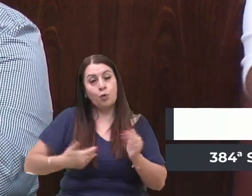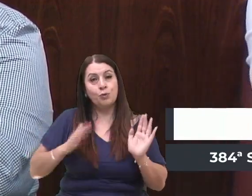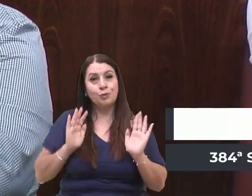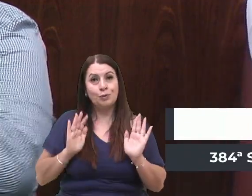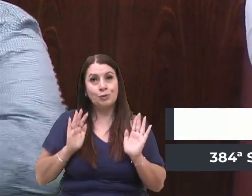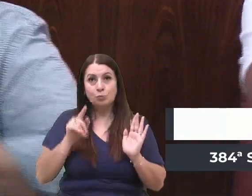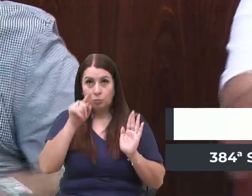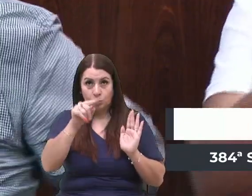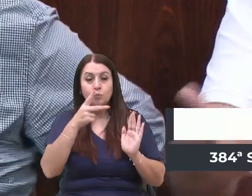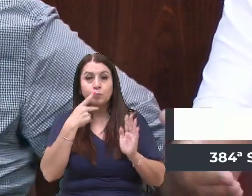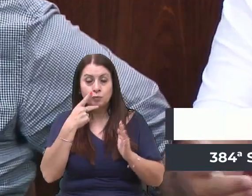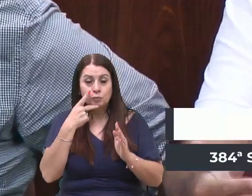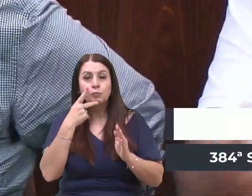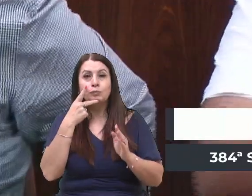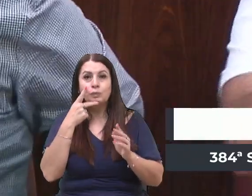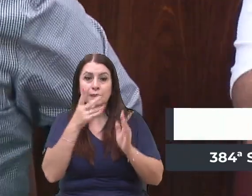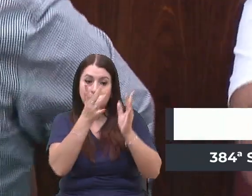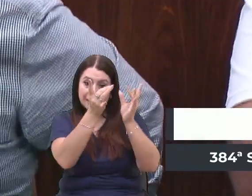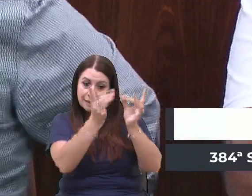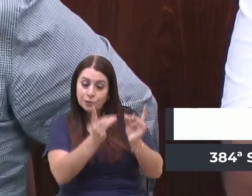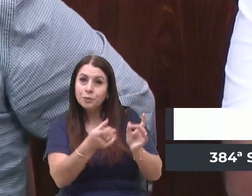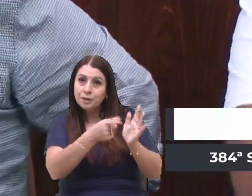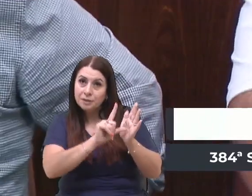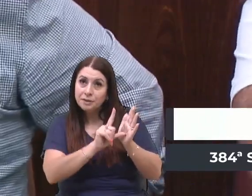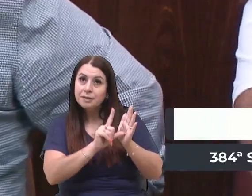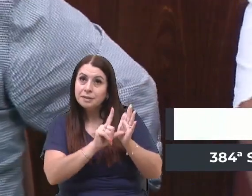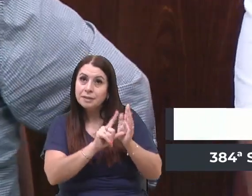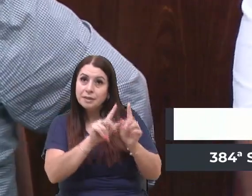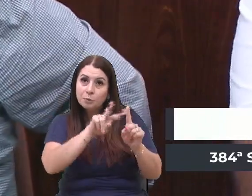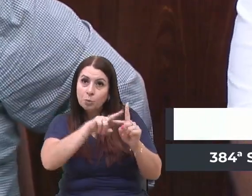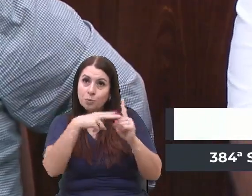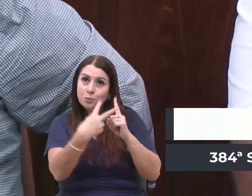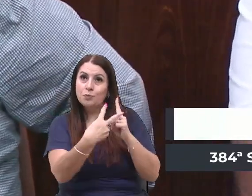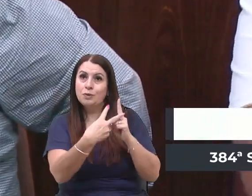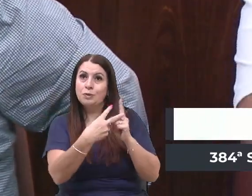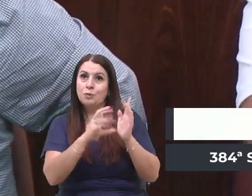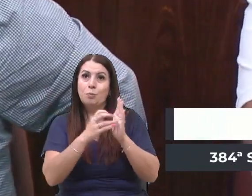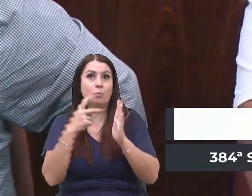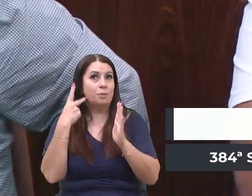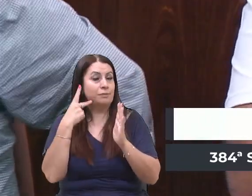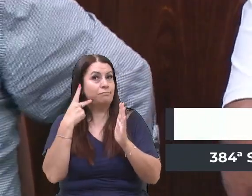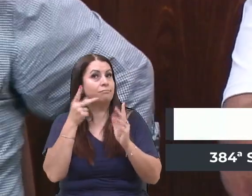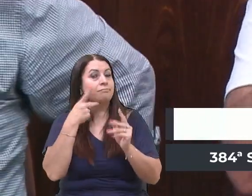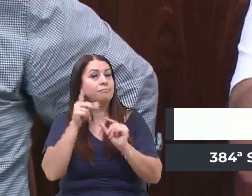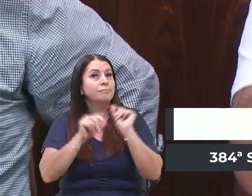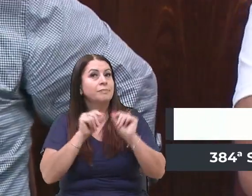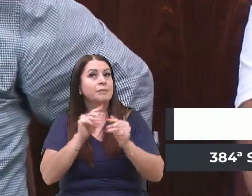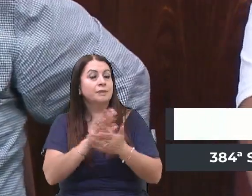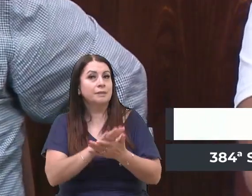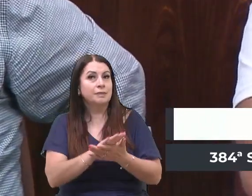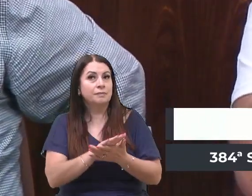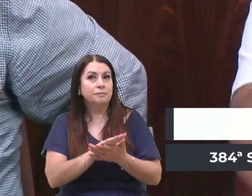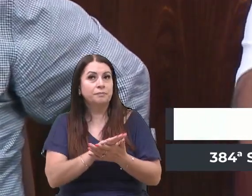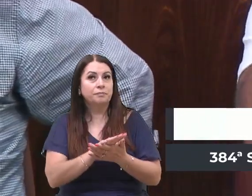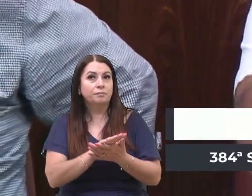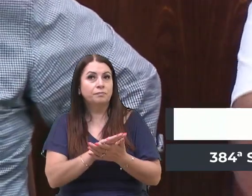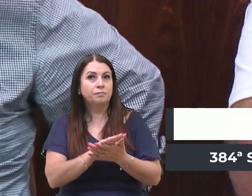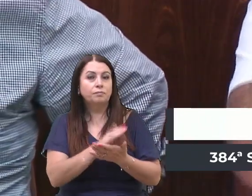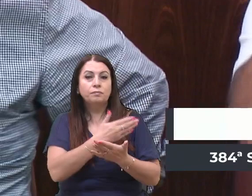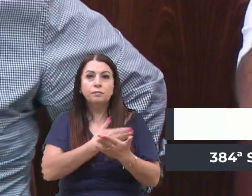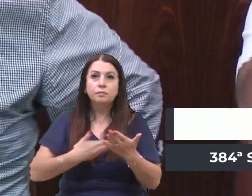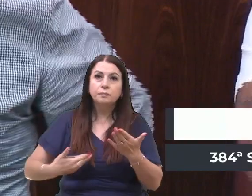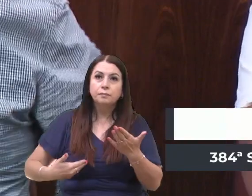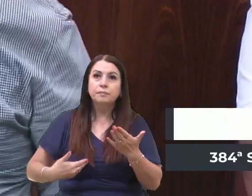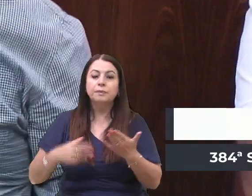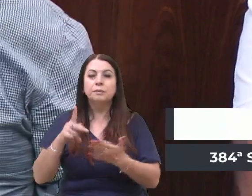o senhor bem detalhou aqui, do ponto de vista partidário, nós estamos falando de um governo municipal do PSDB